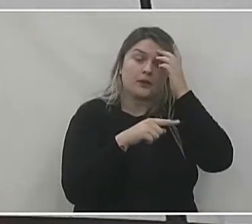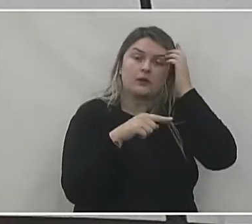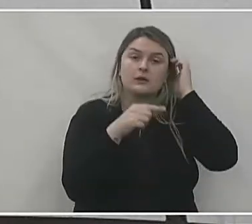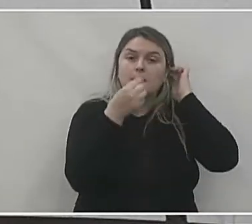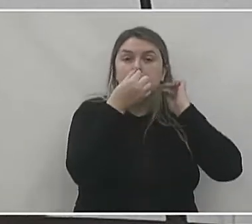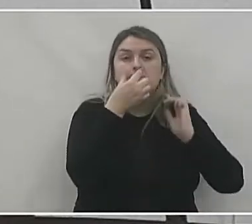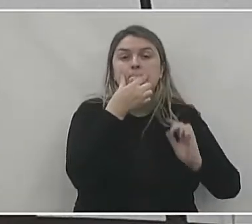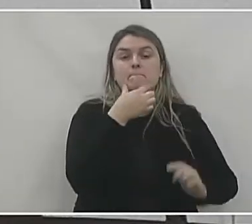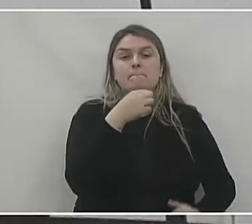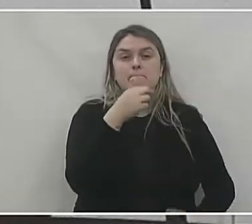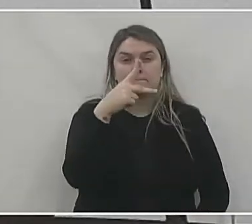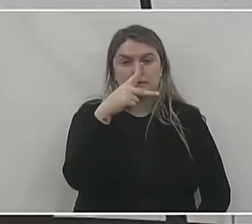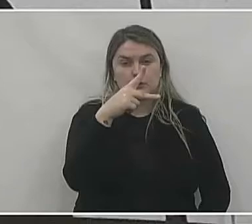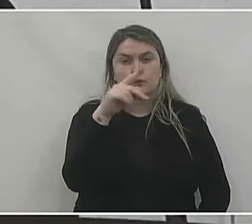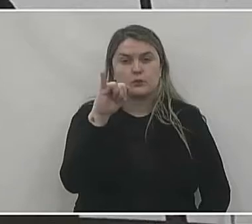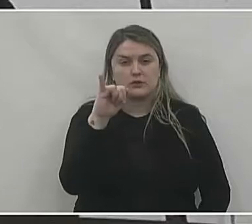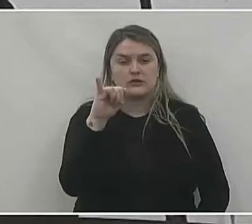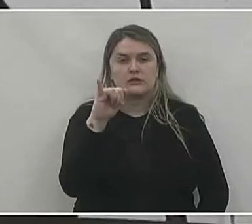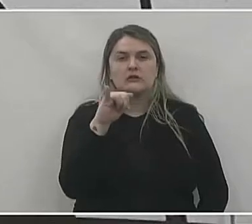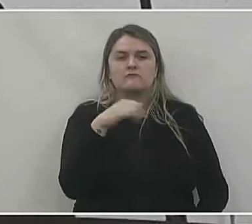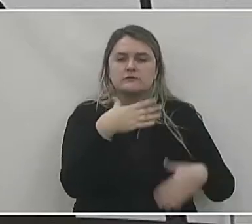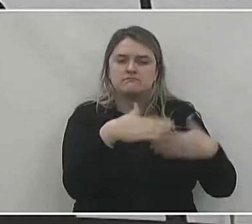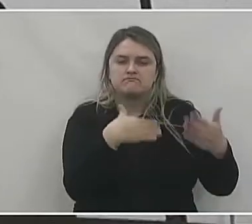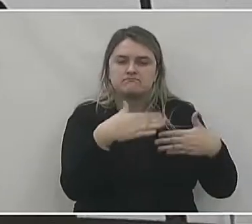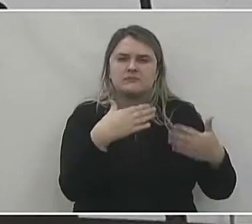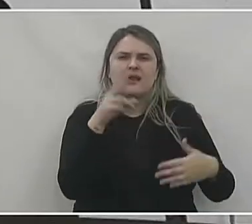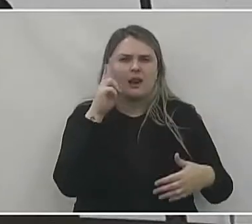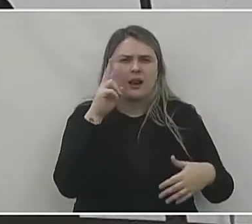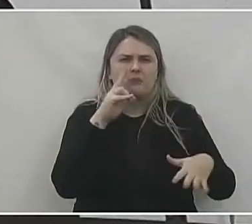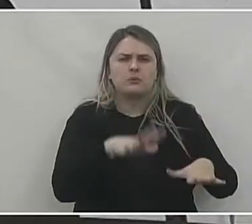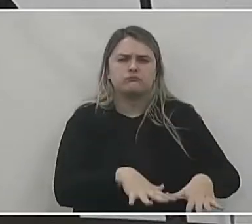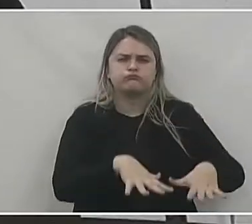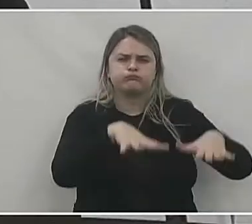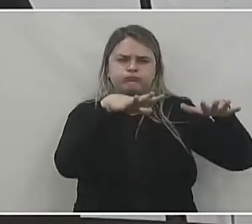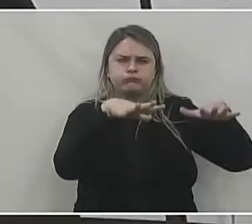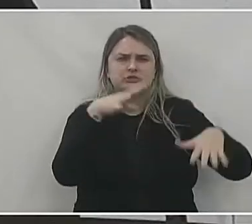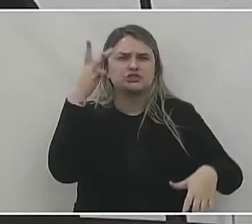ele, lembra que deu uma enchente aqui, daí a Dilma veio aqui na Câmara, aqui?